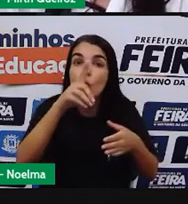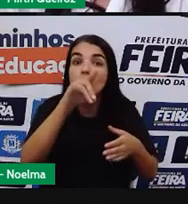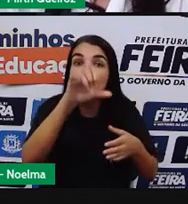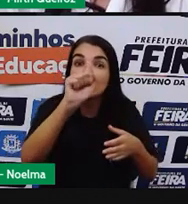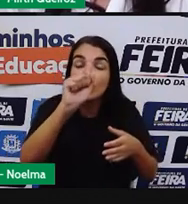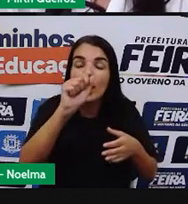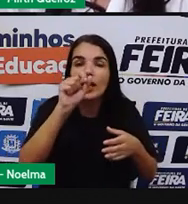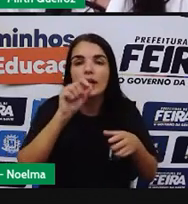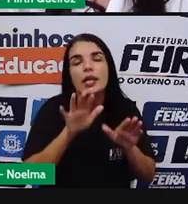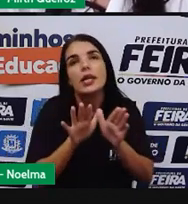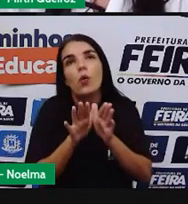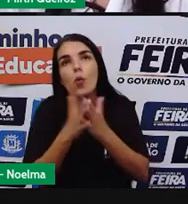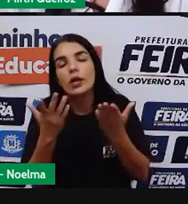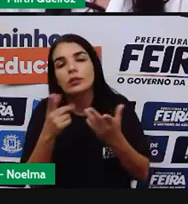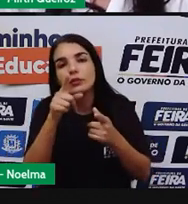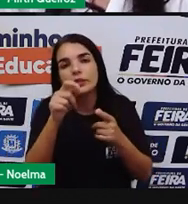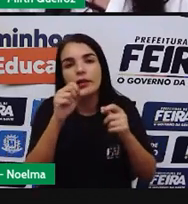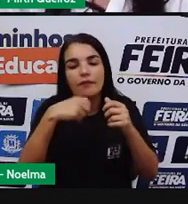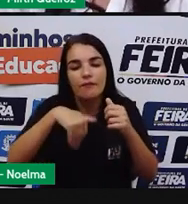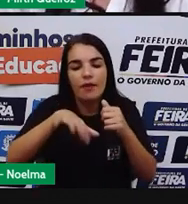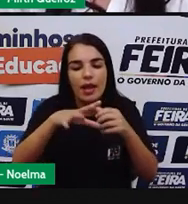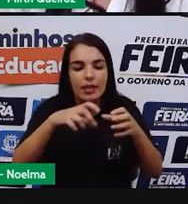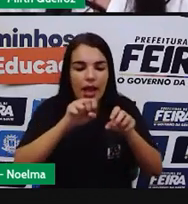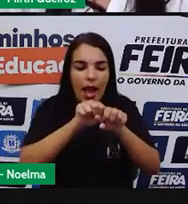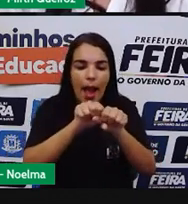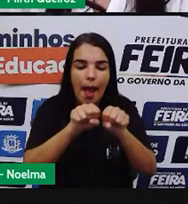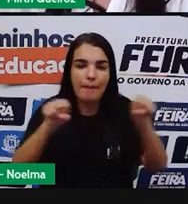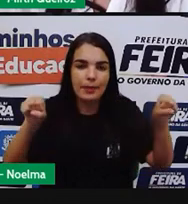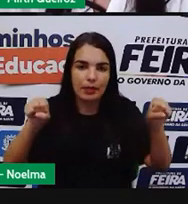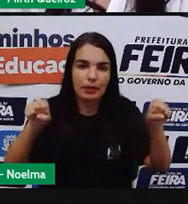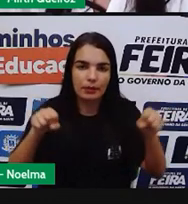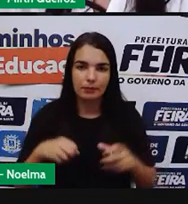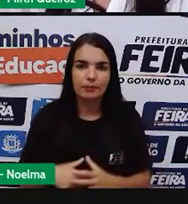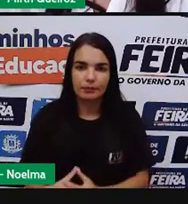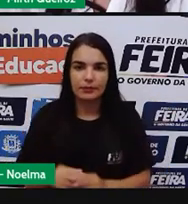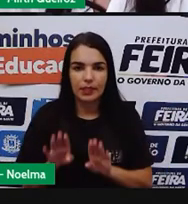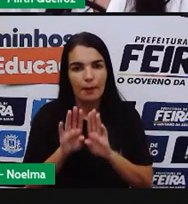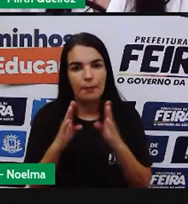ela deverá ser aberta, certo?